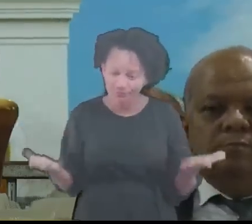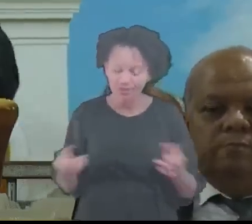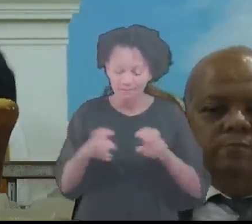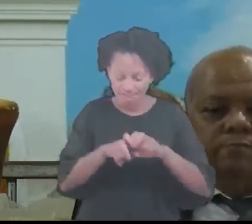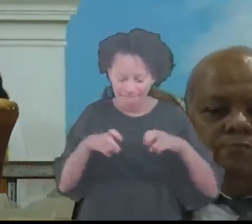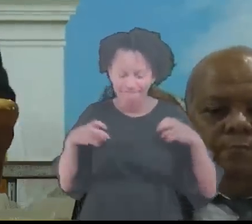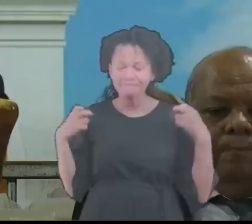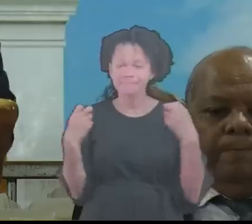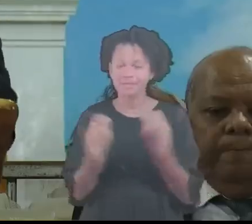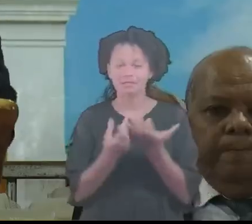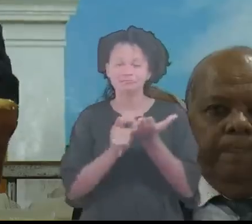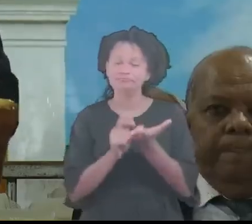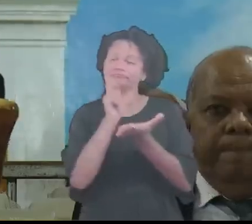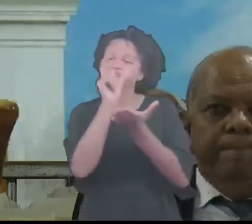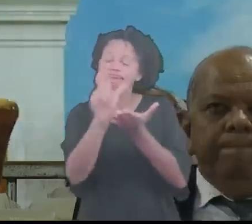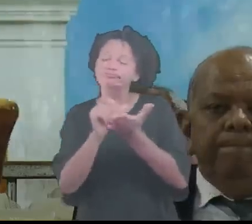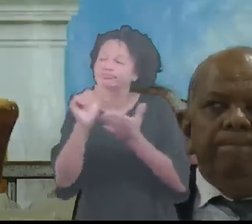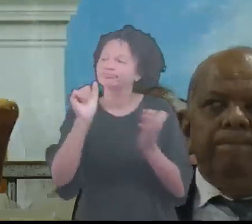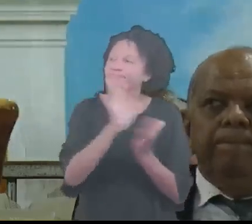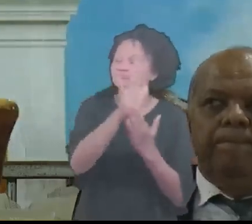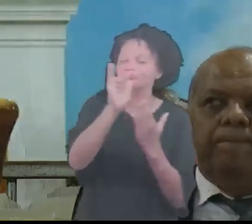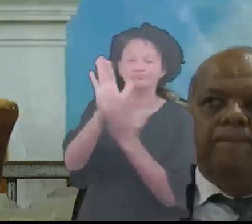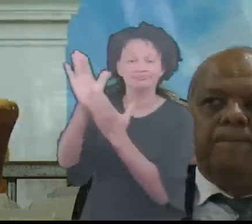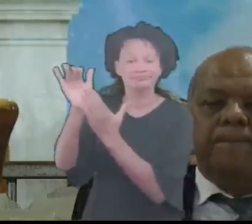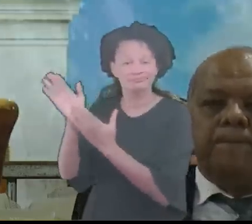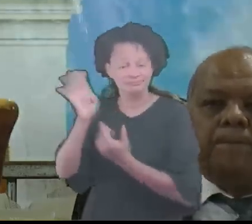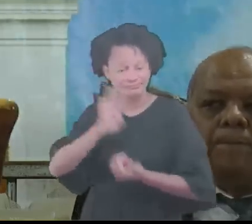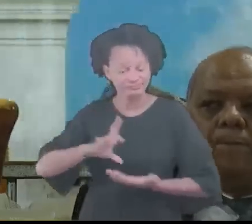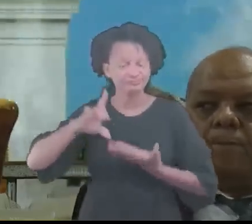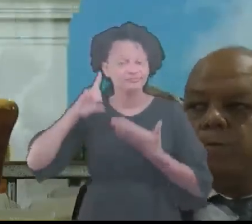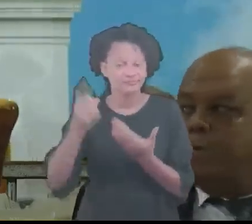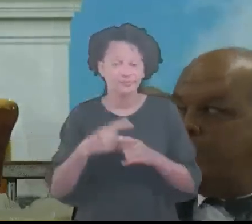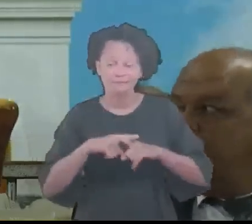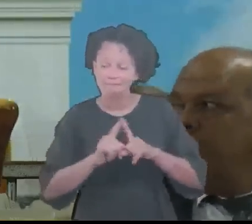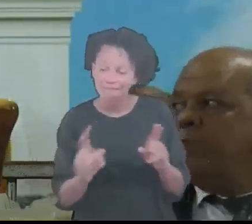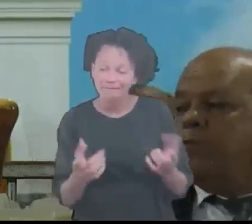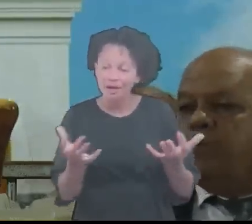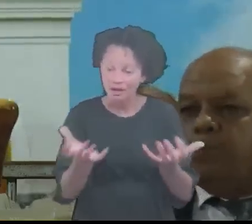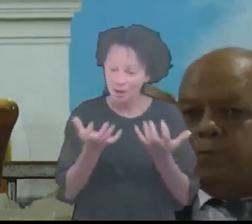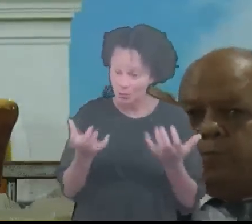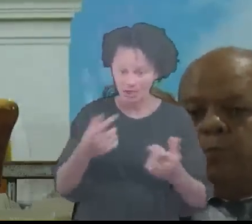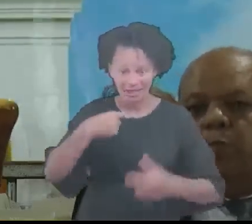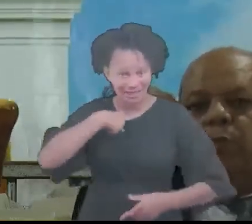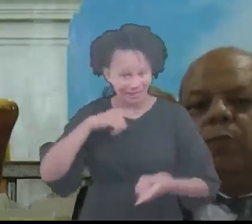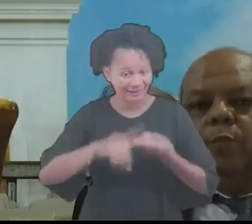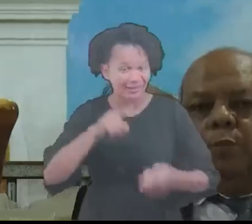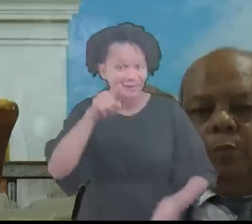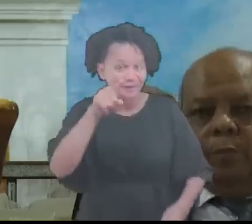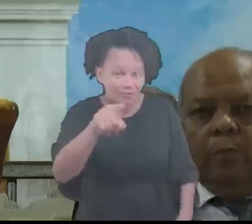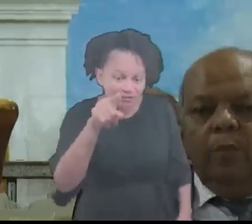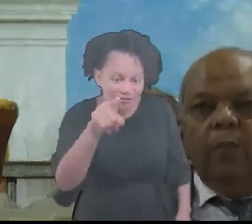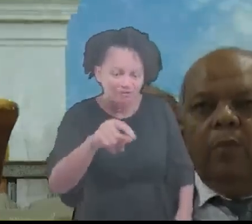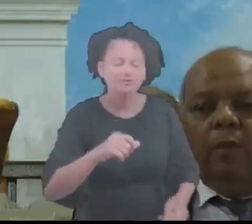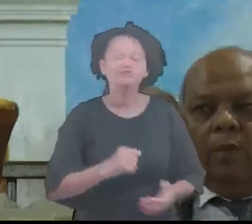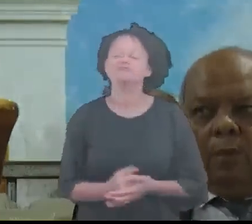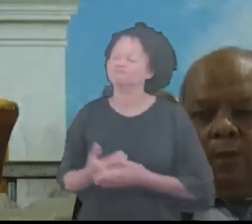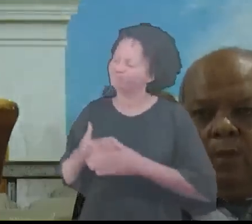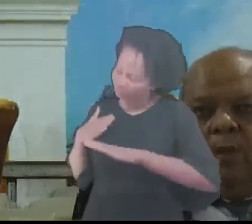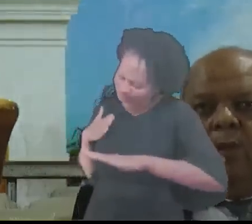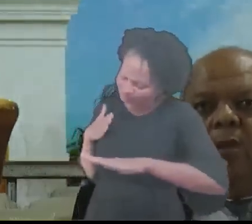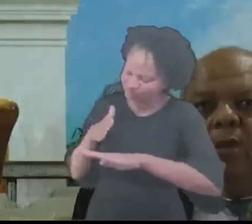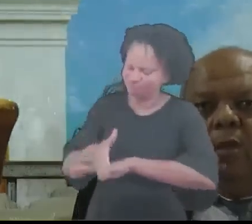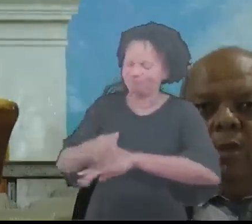mesa da palavra. Louvado seja Deus. Mas ele quer que eu e você entremos